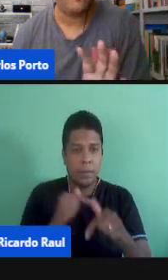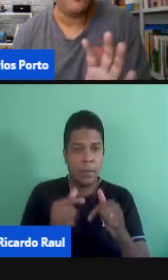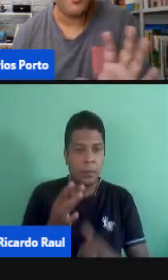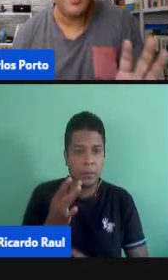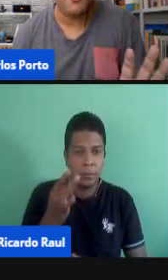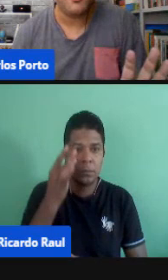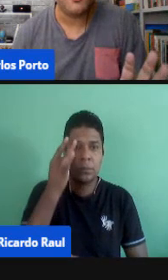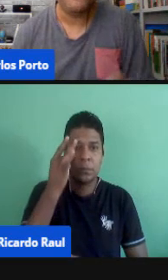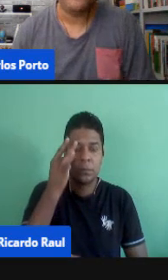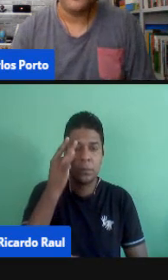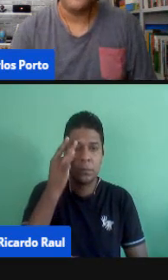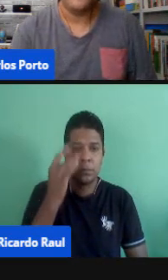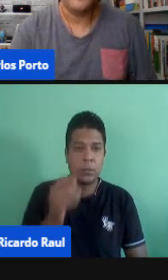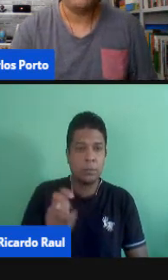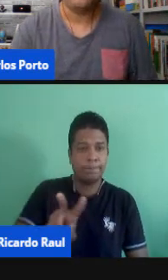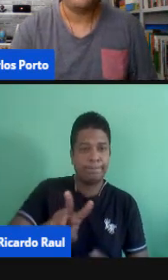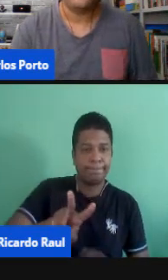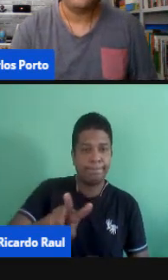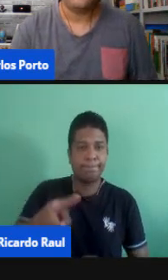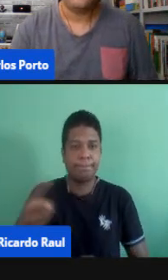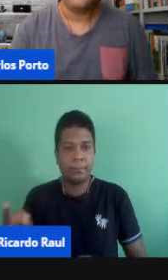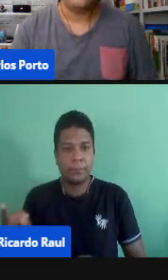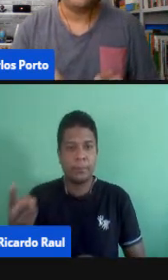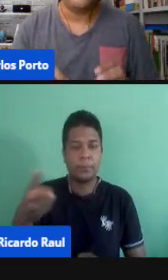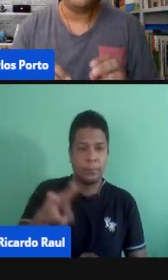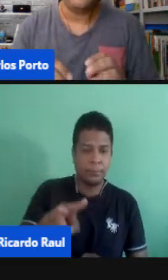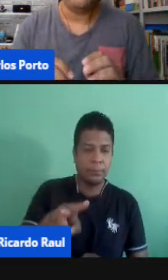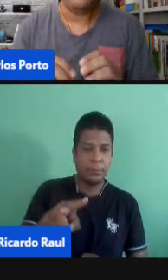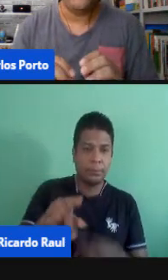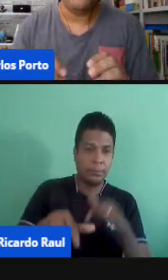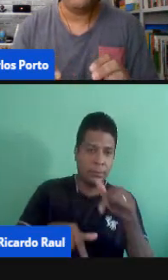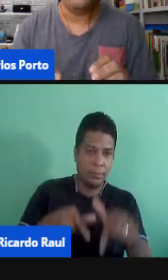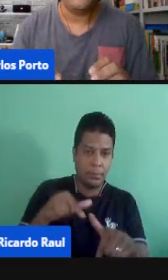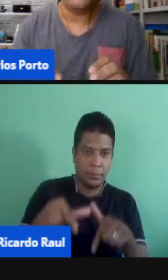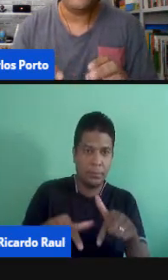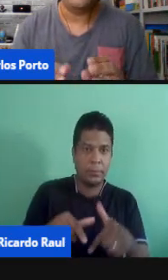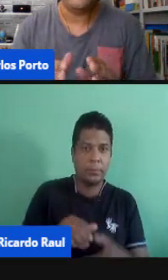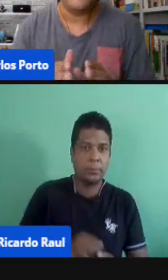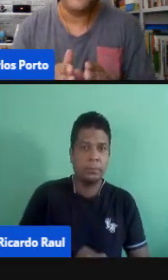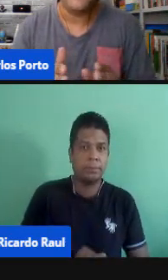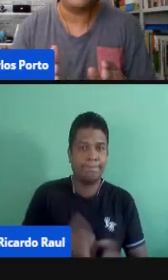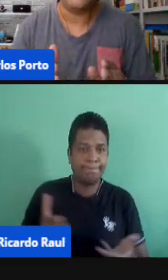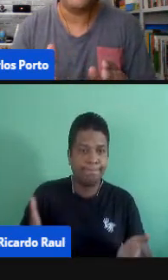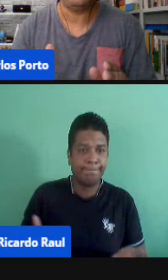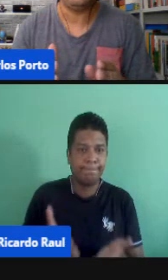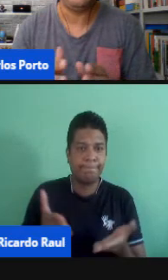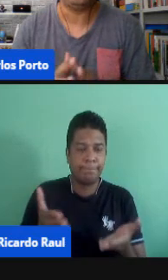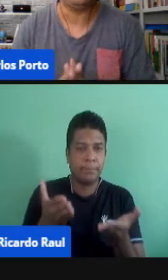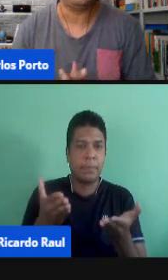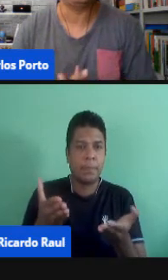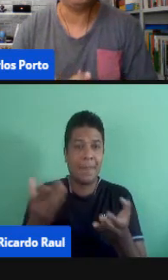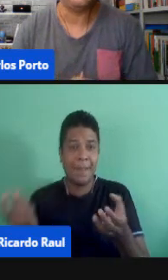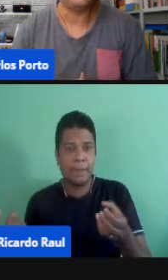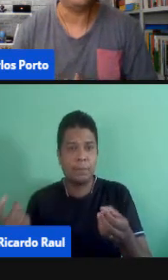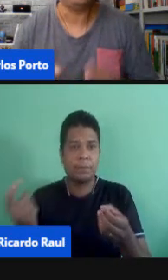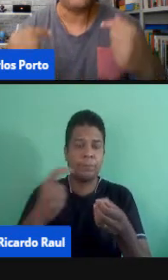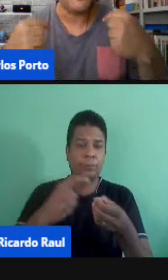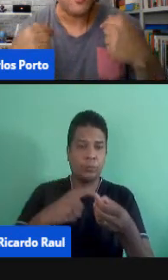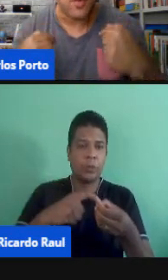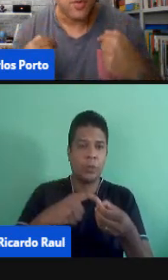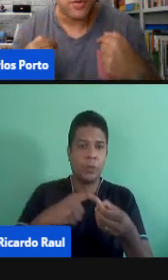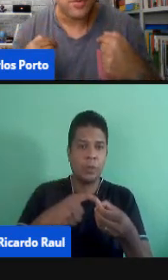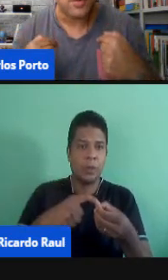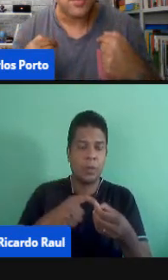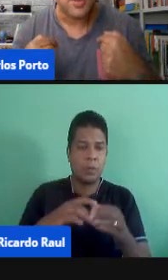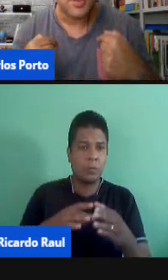digo na forma híbrida, né? Nós temos que promover esse restabelecimento da estabilidade. Isso